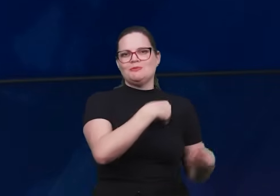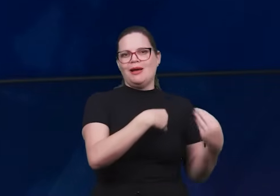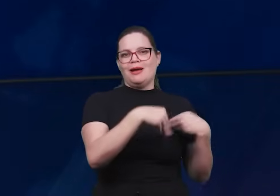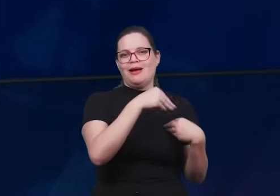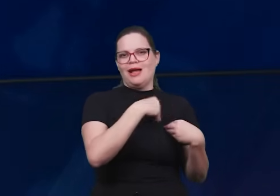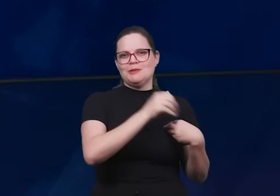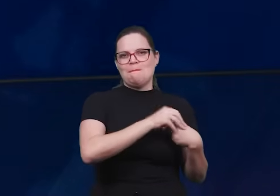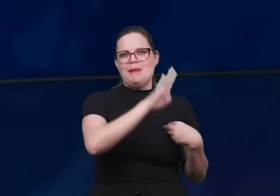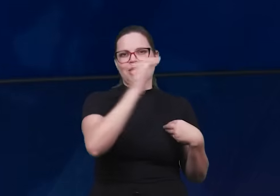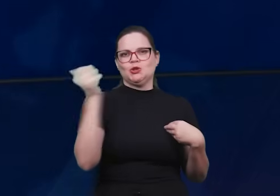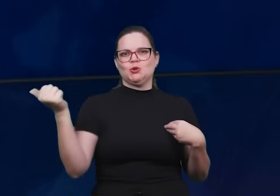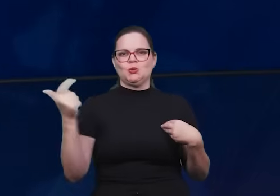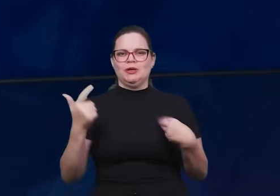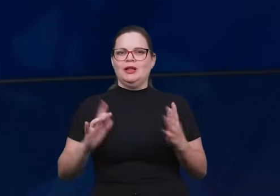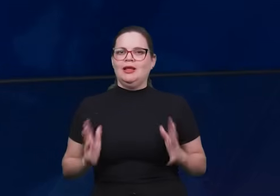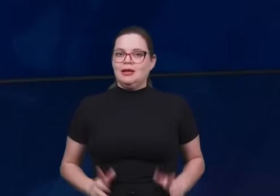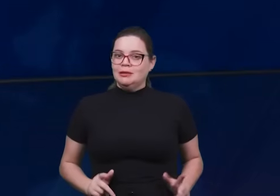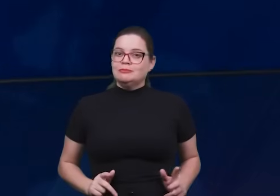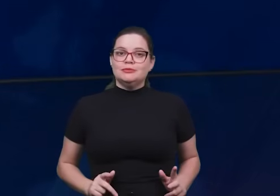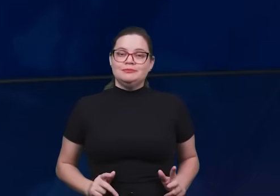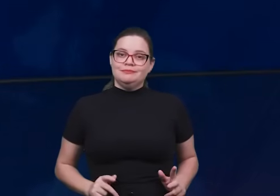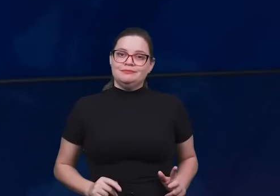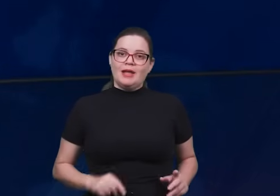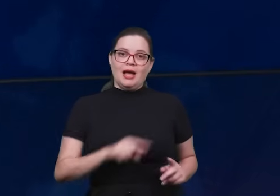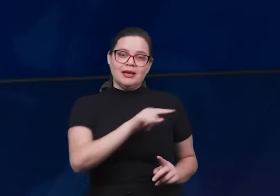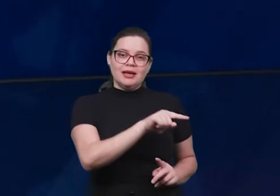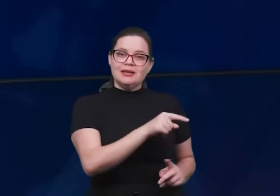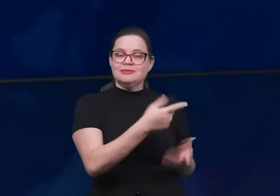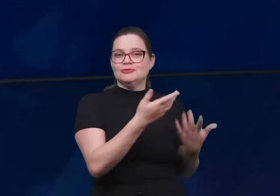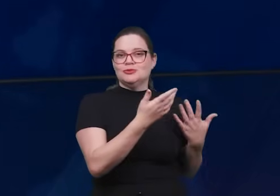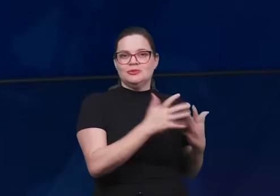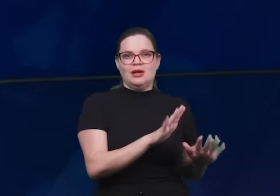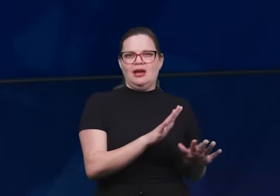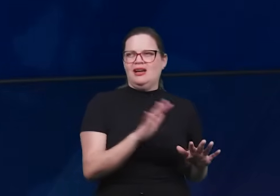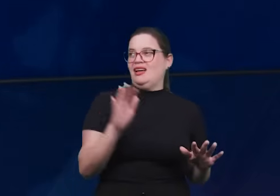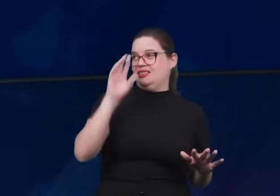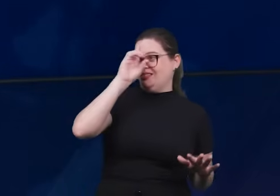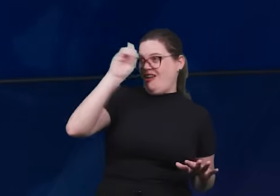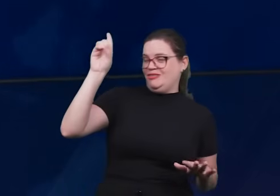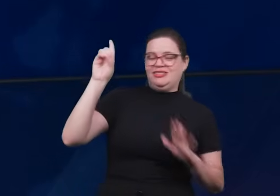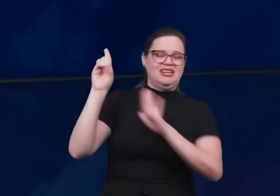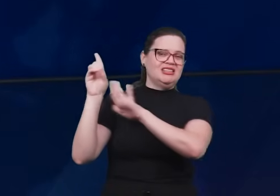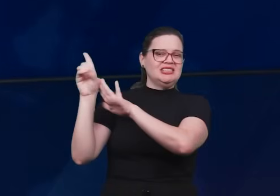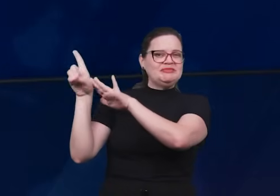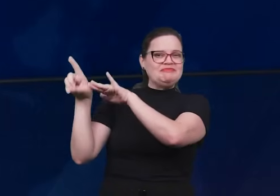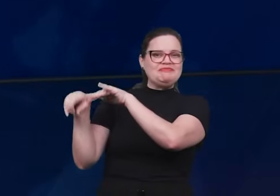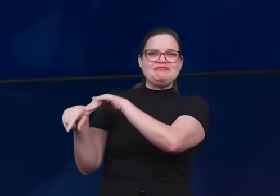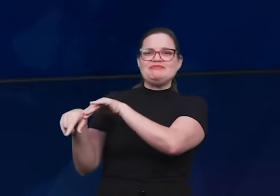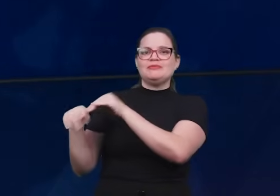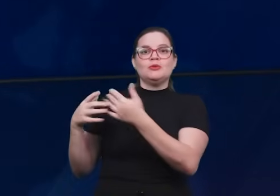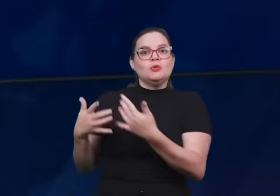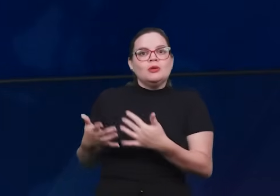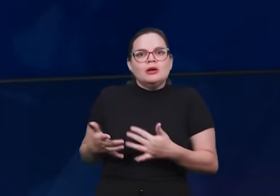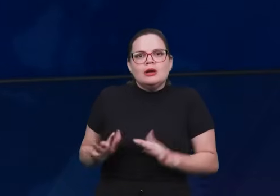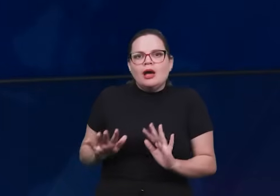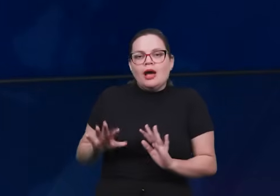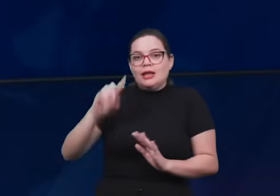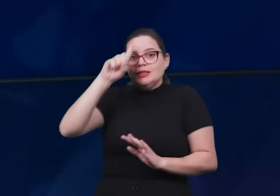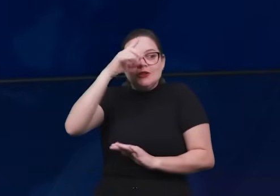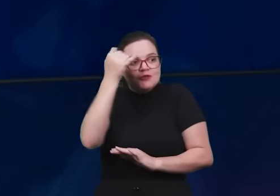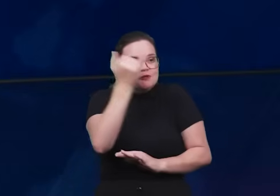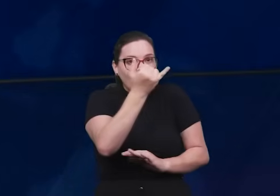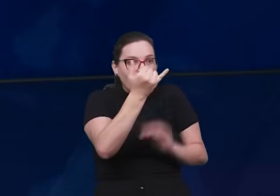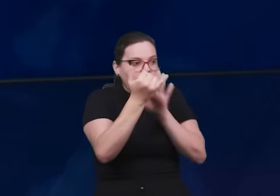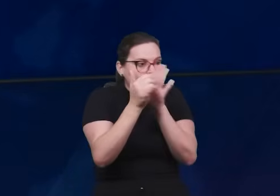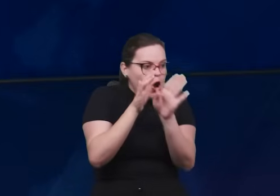deste mundo. E logo depois não quer mais até mesmo buscar ao Senhor e nem ouvir o conselho do